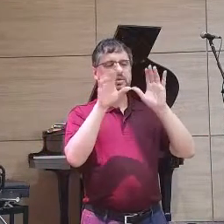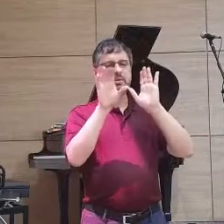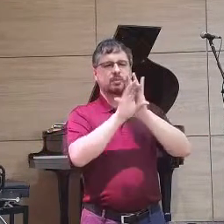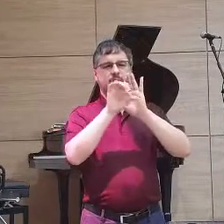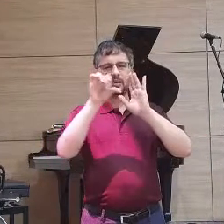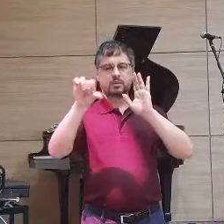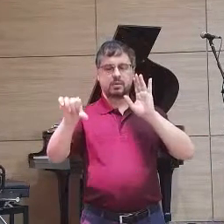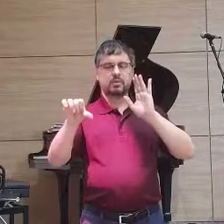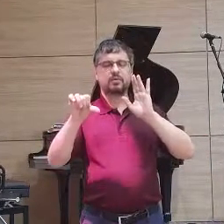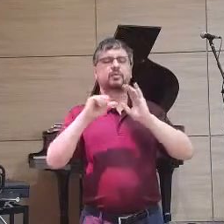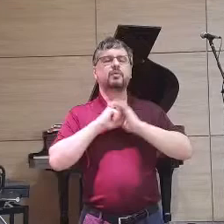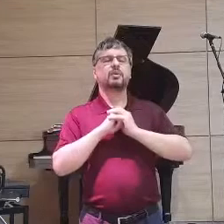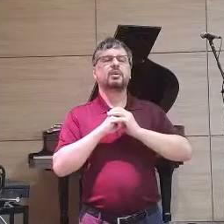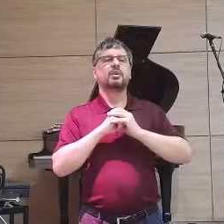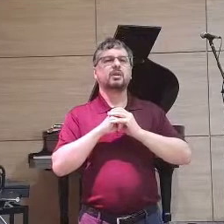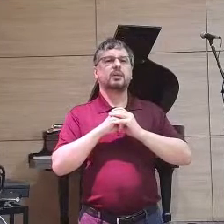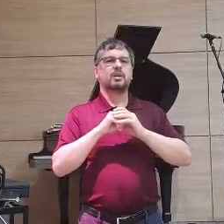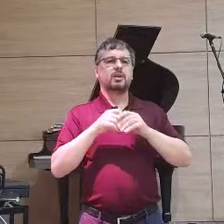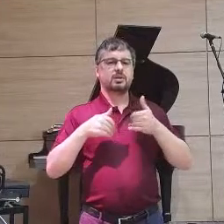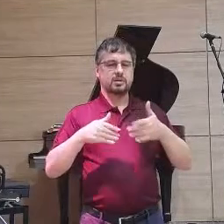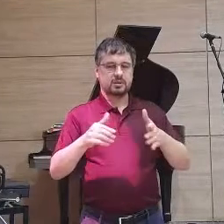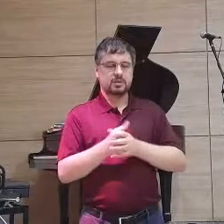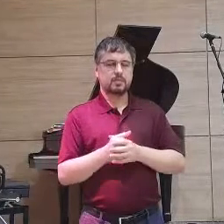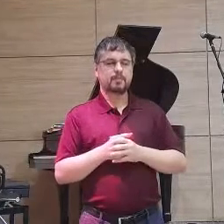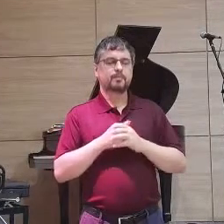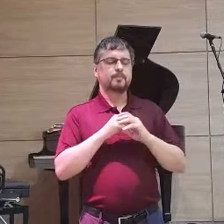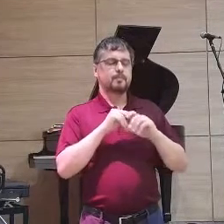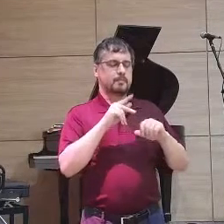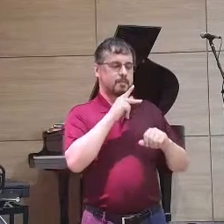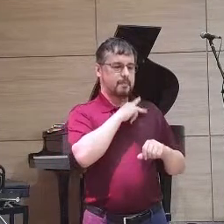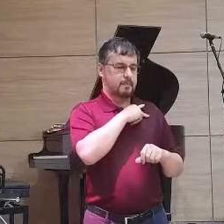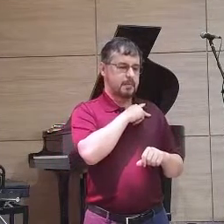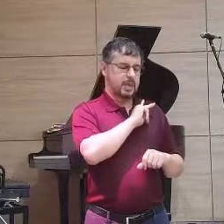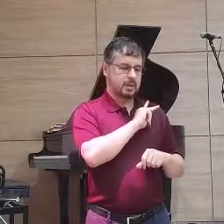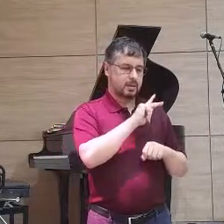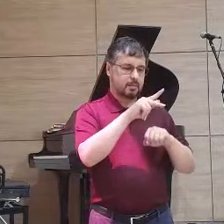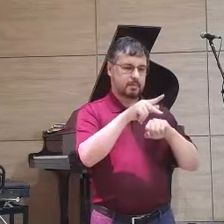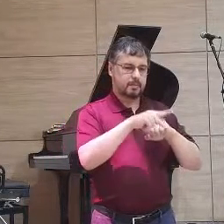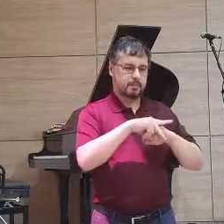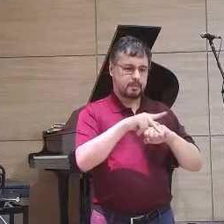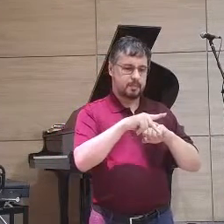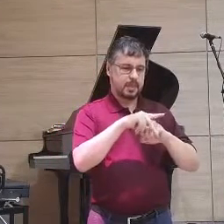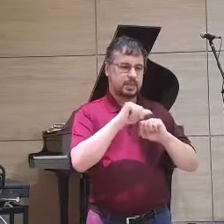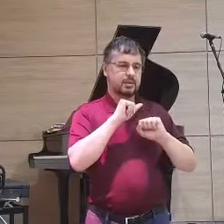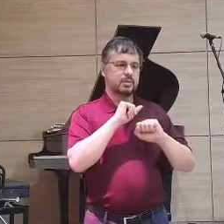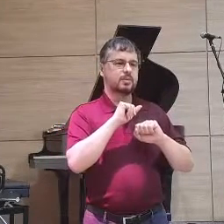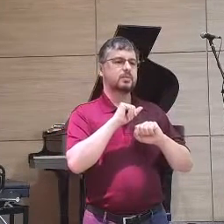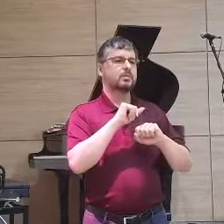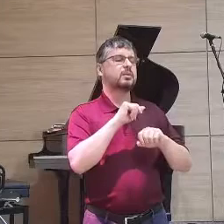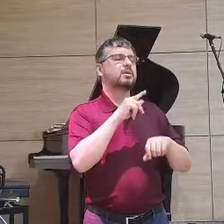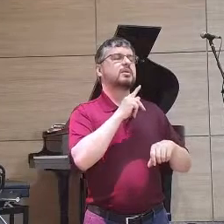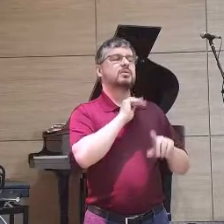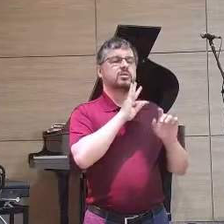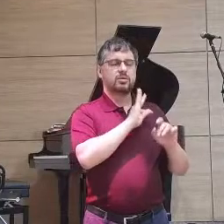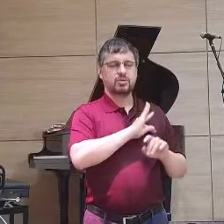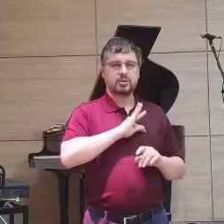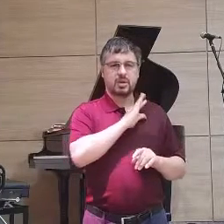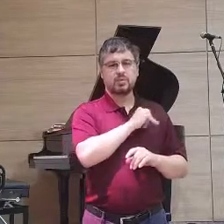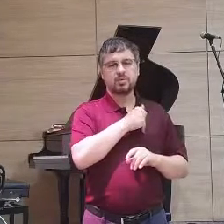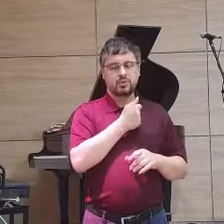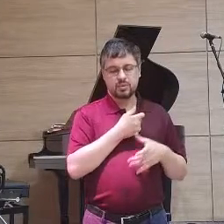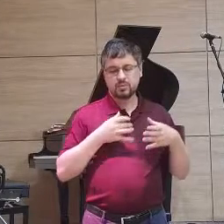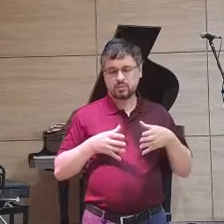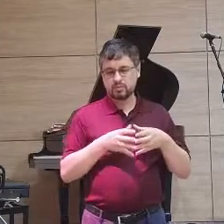quando o Pedro Tiago João sobe com Jesus no Monte da transfiguração da transfiguração E aí eles vêm Moisés Elias